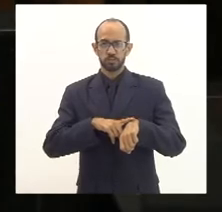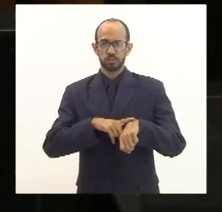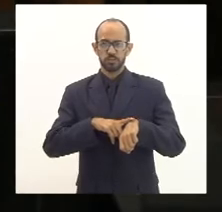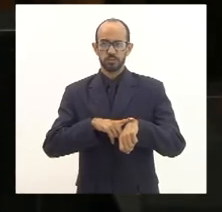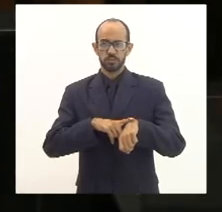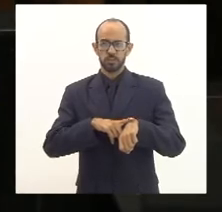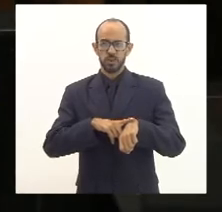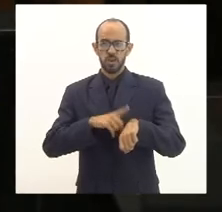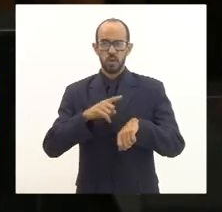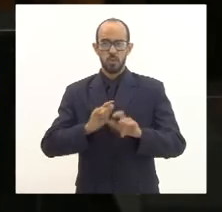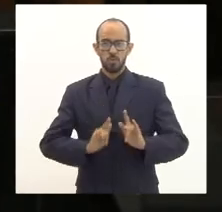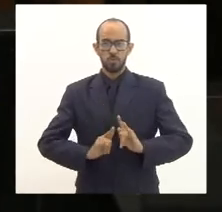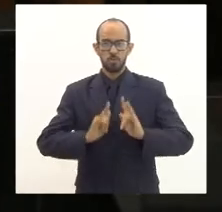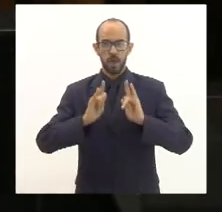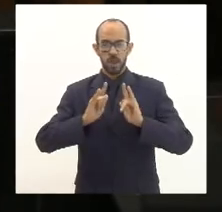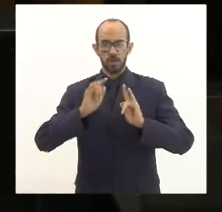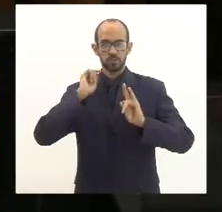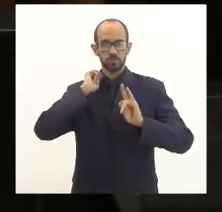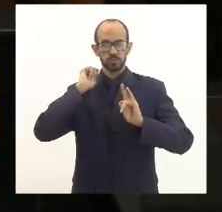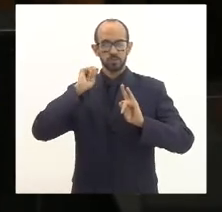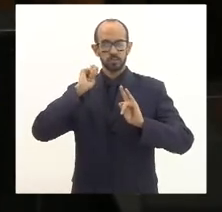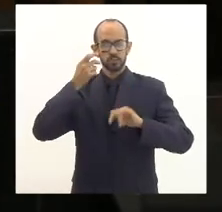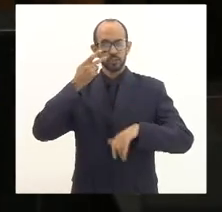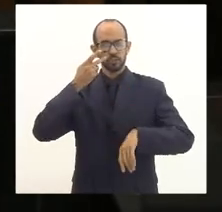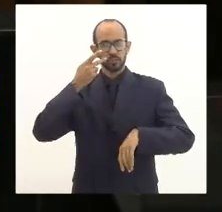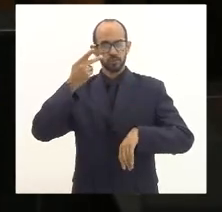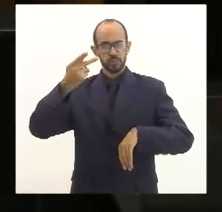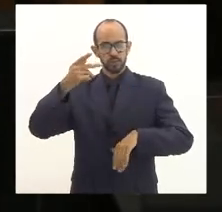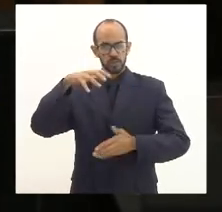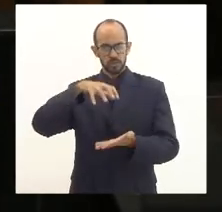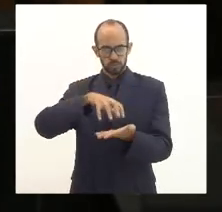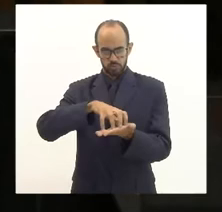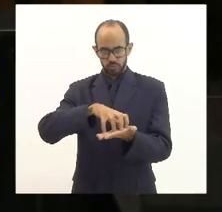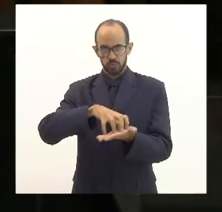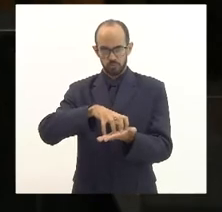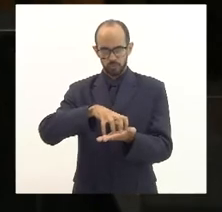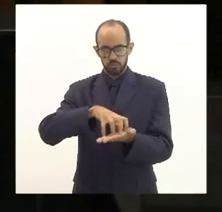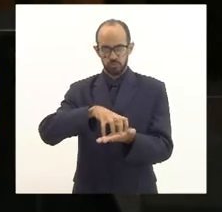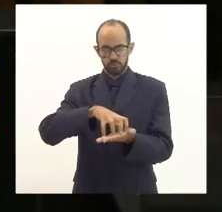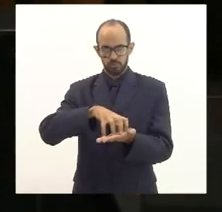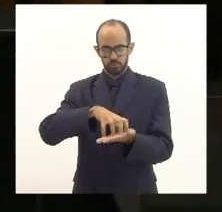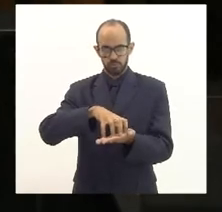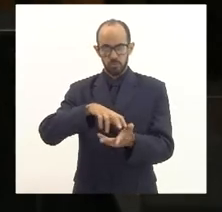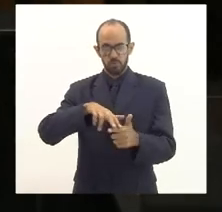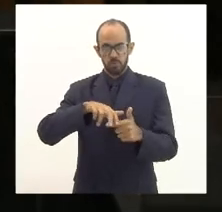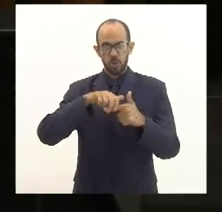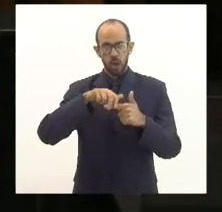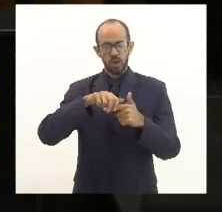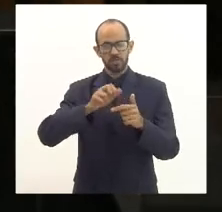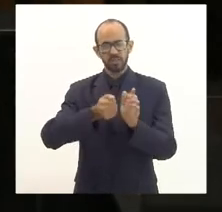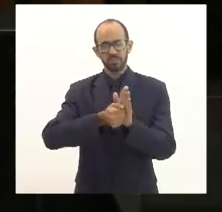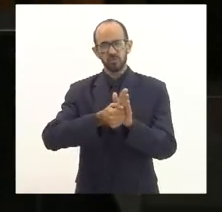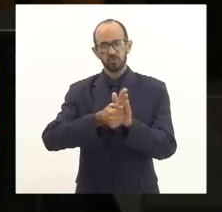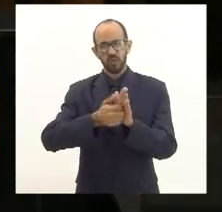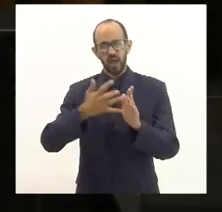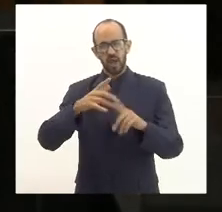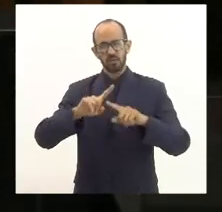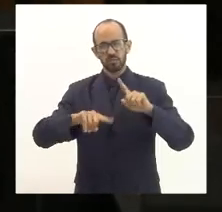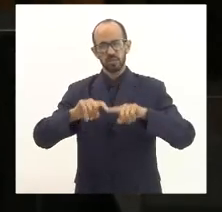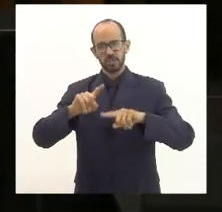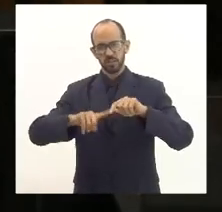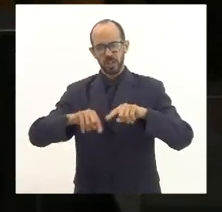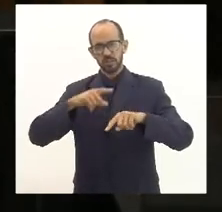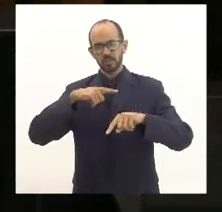Palácio de dente um centro de visitação e pelo Belo acervo que